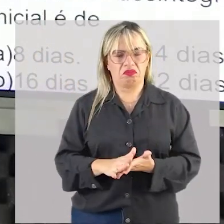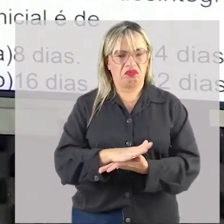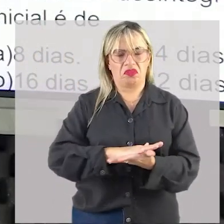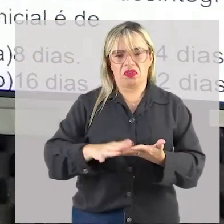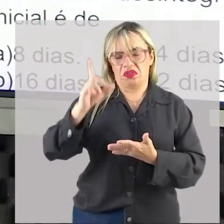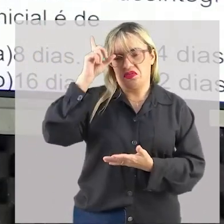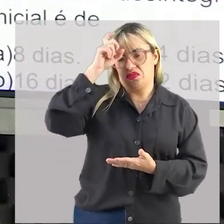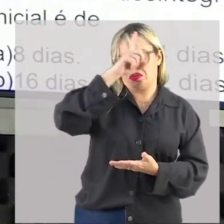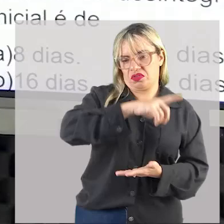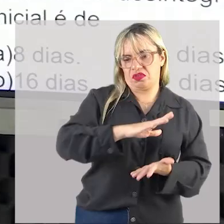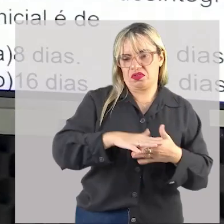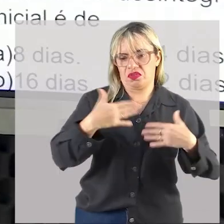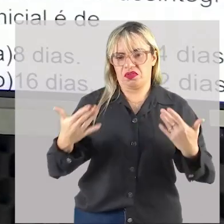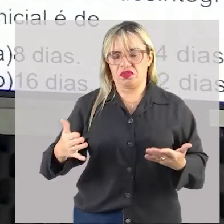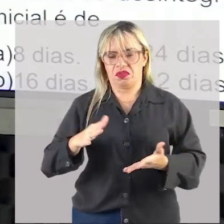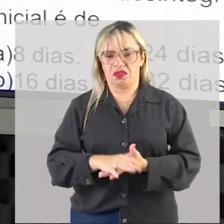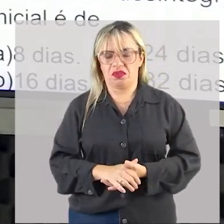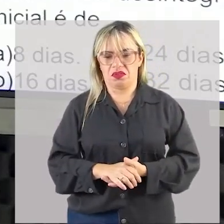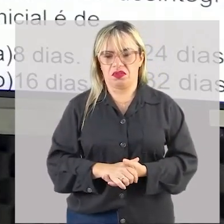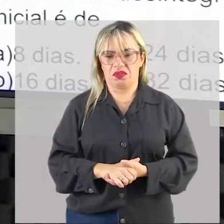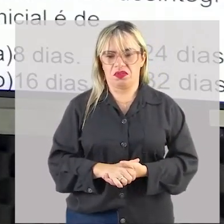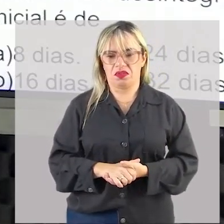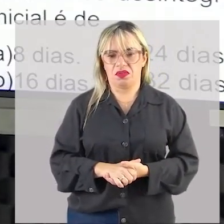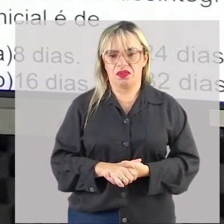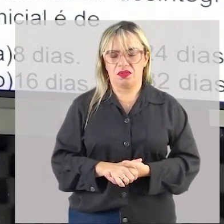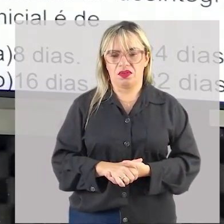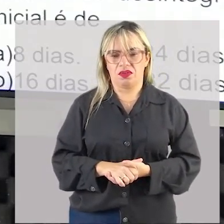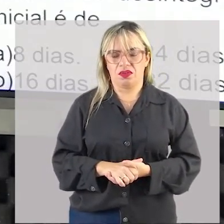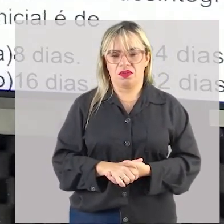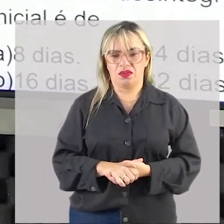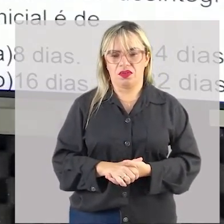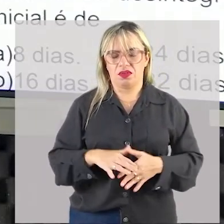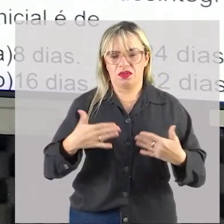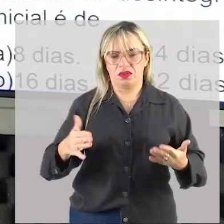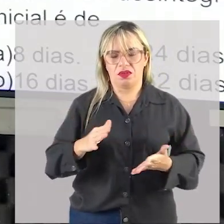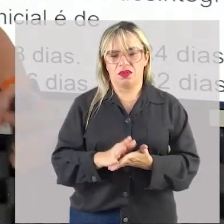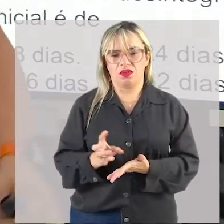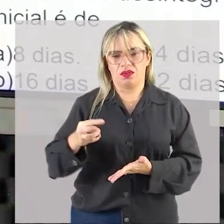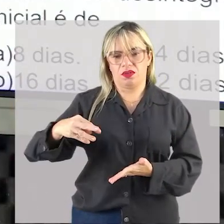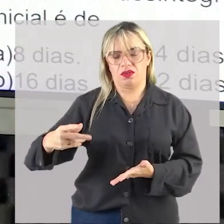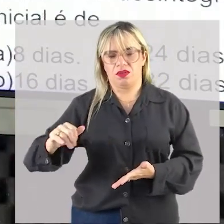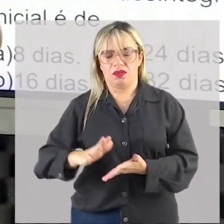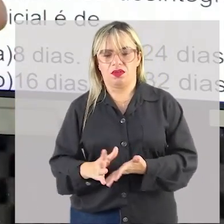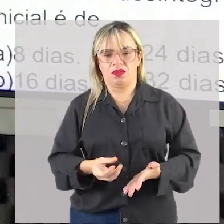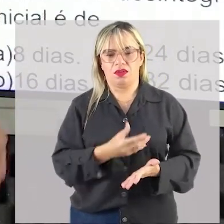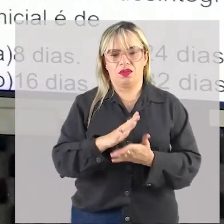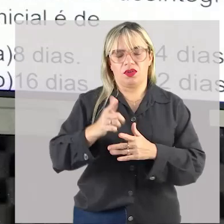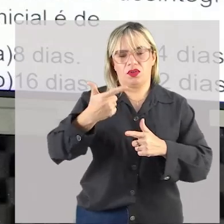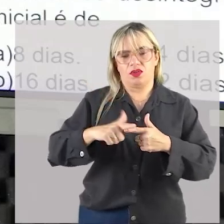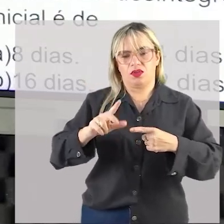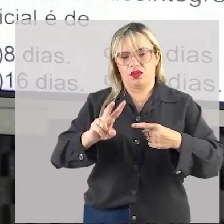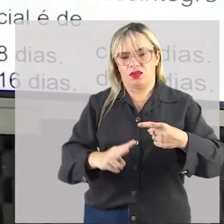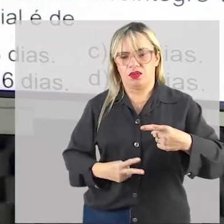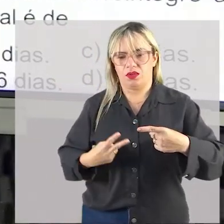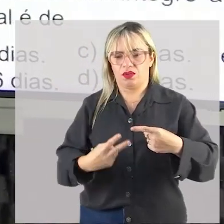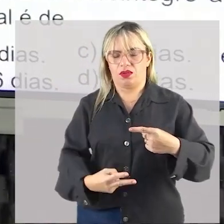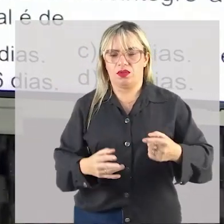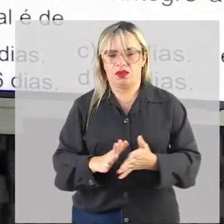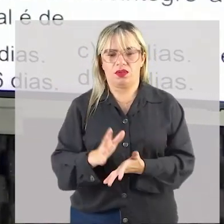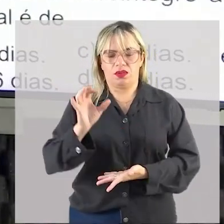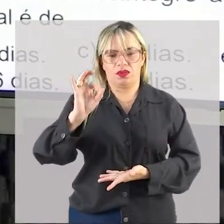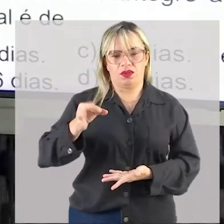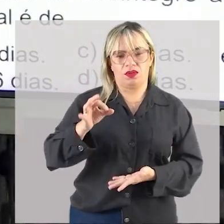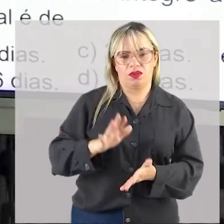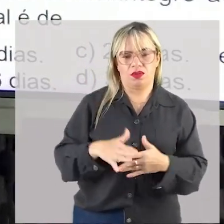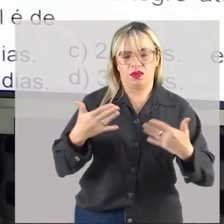gente. Nada de difícil, nada. Se é meia-vida, é só tu ir dividindo por 2. Só tu dividindo por